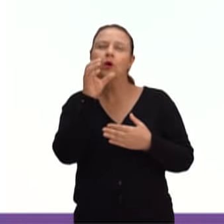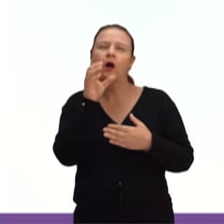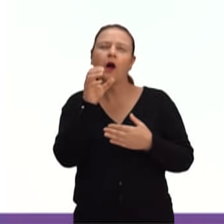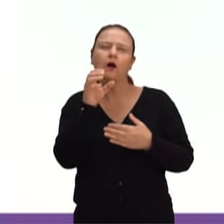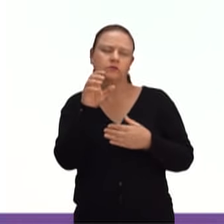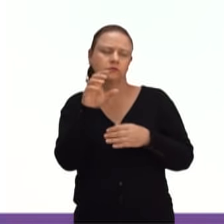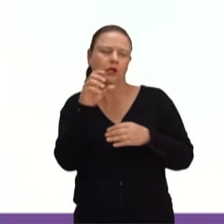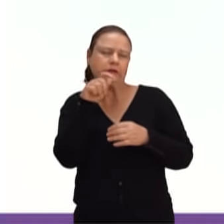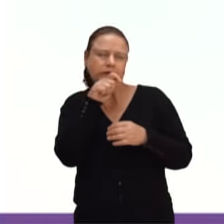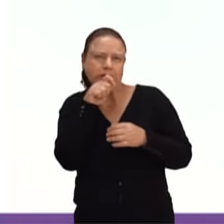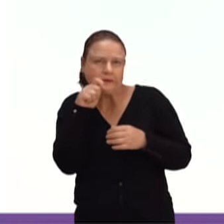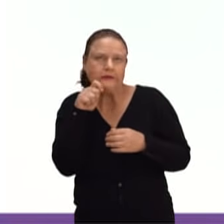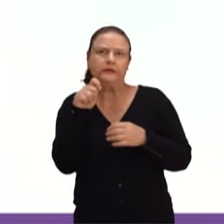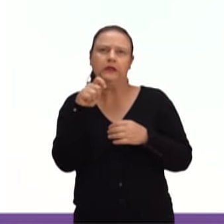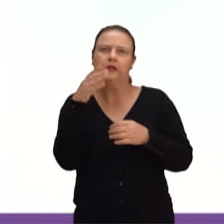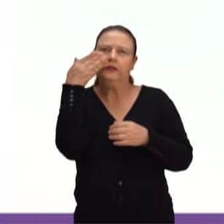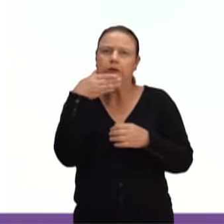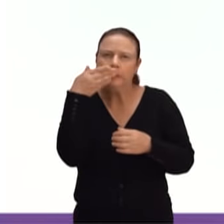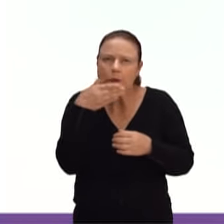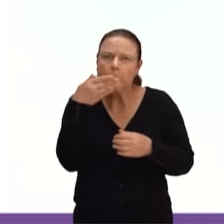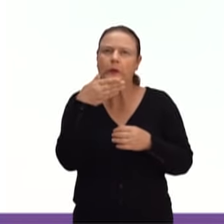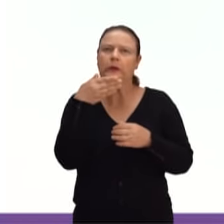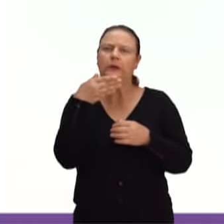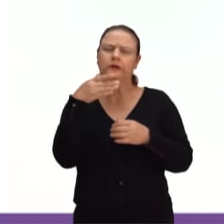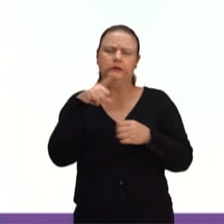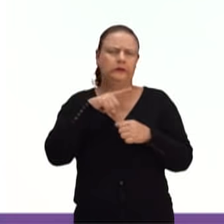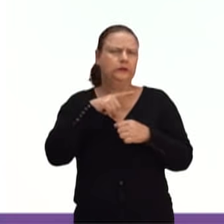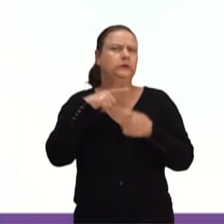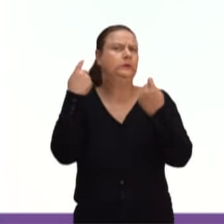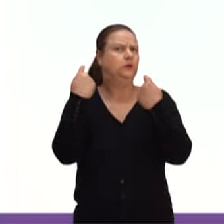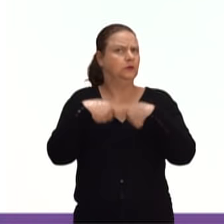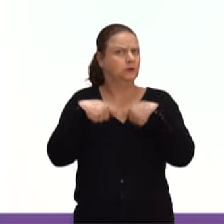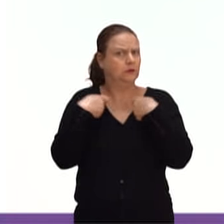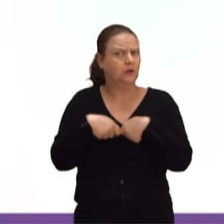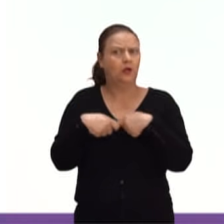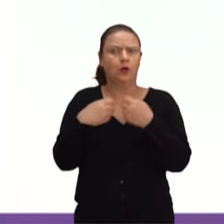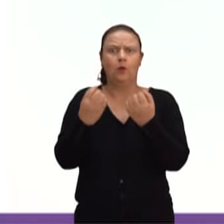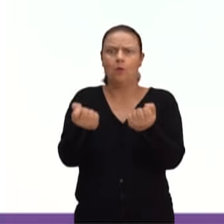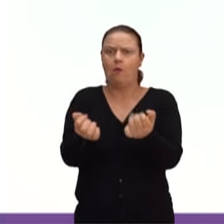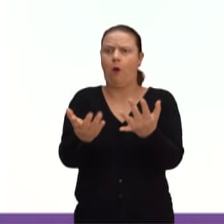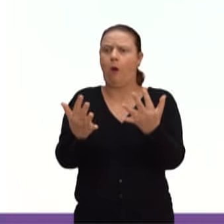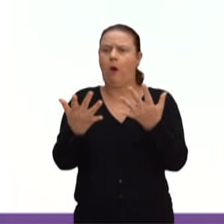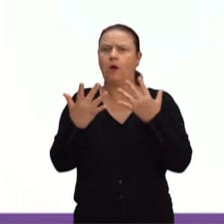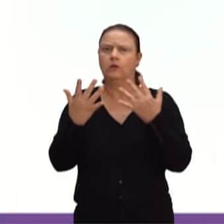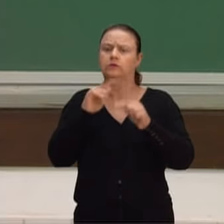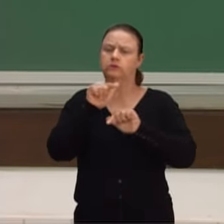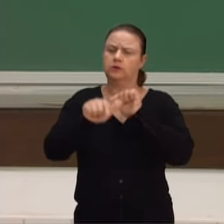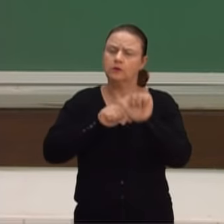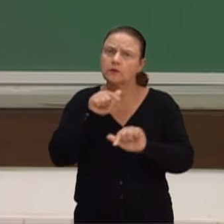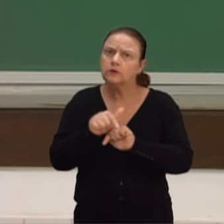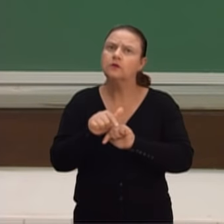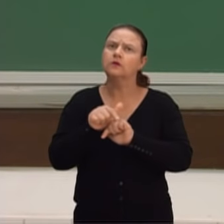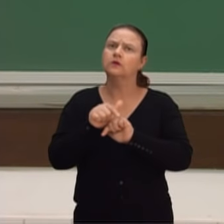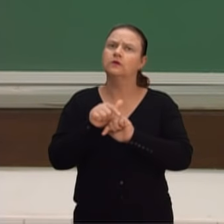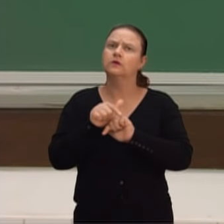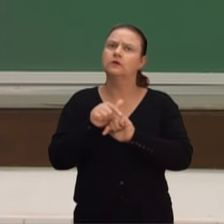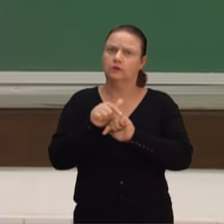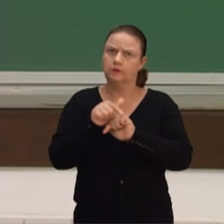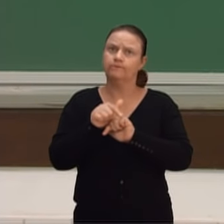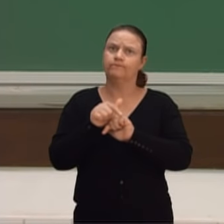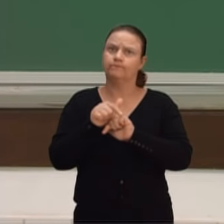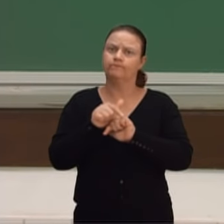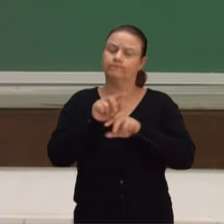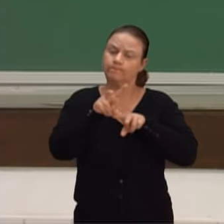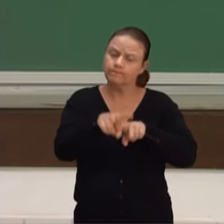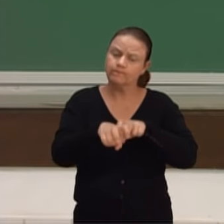grande demanda por mão de obra. Precisava de muita gente trabalhando nessa produção de açúcar. Tá? Então,